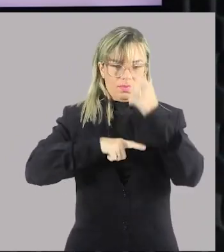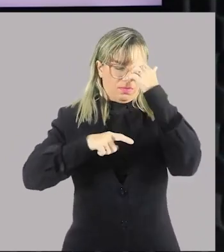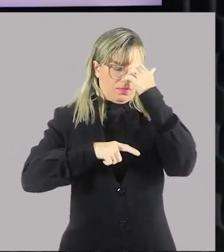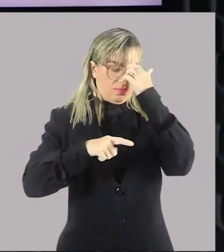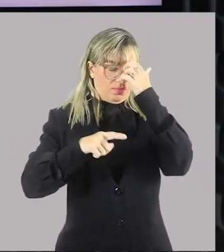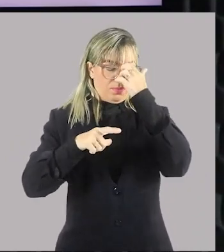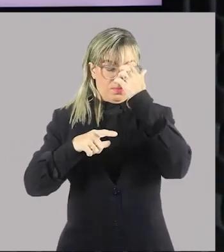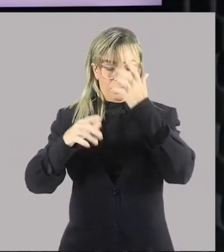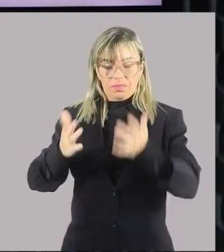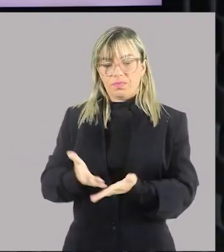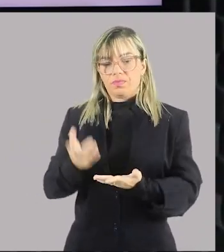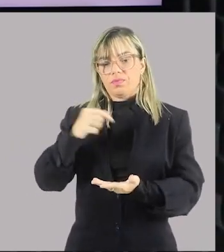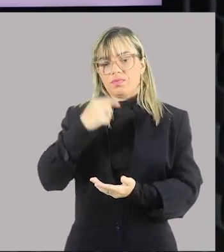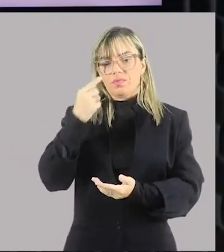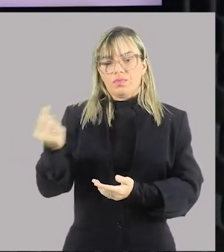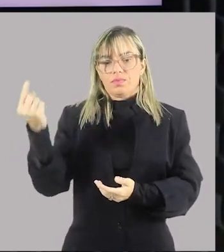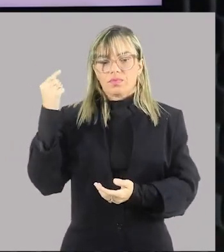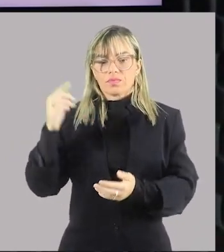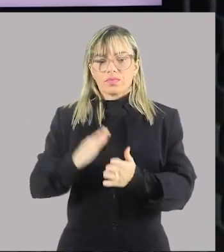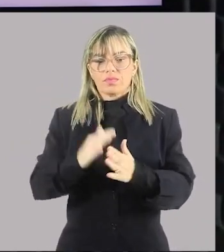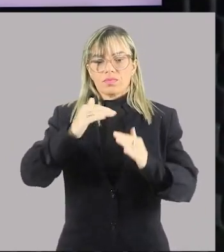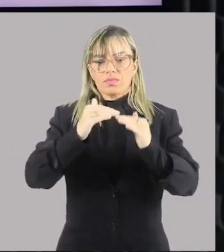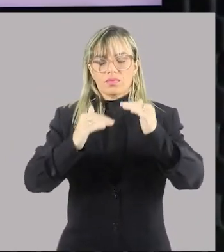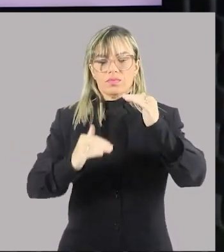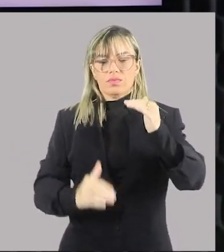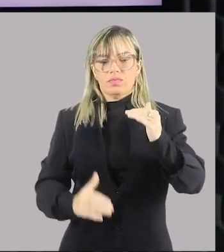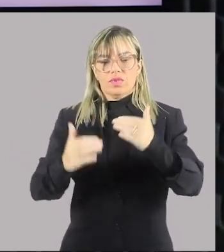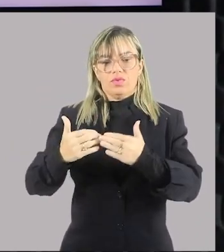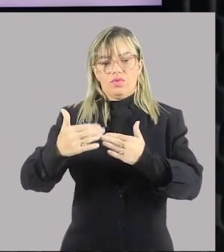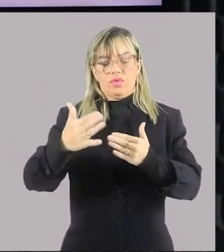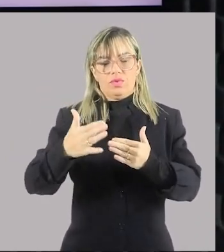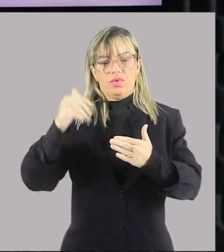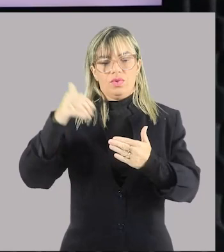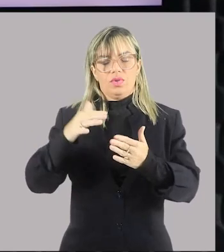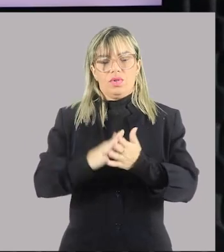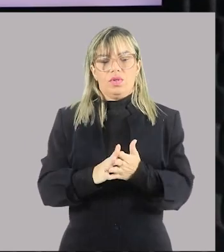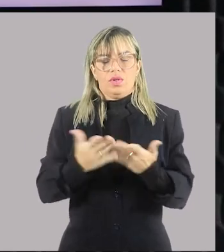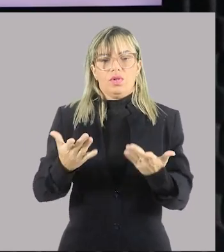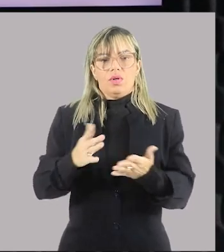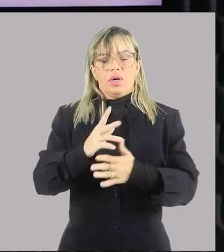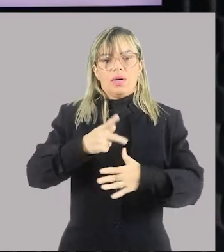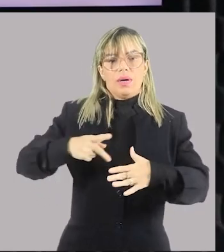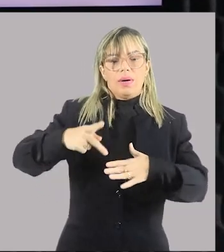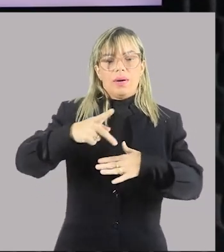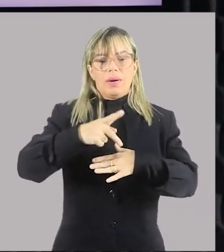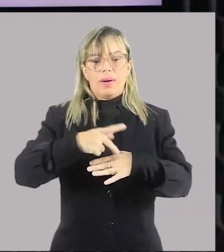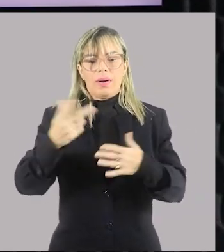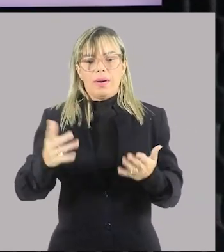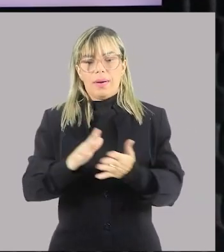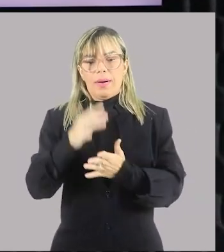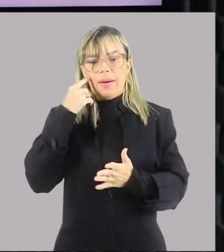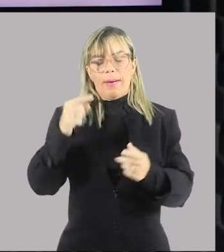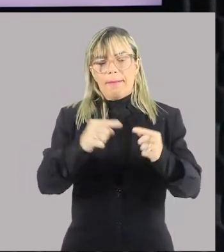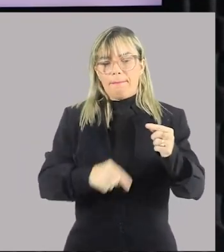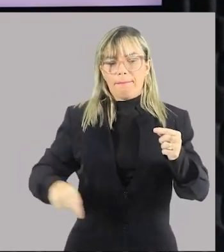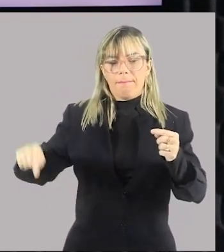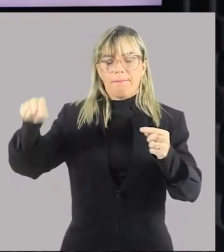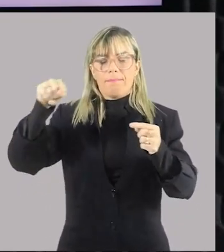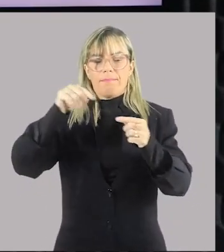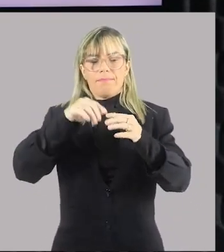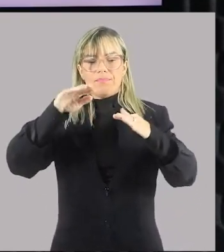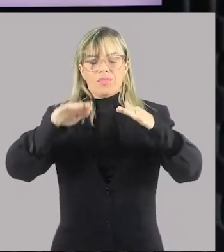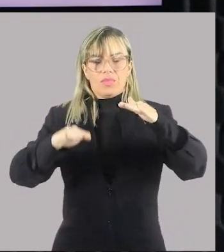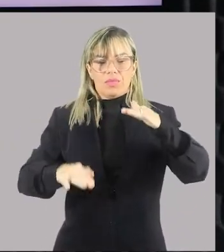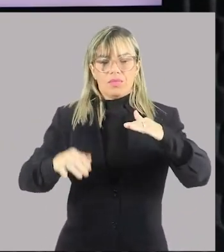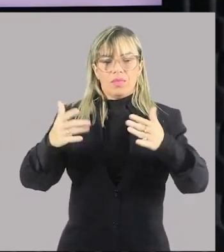por ciclos de desequilíbrios externos, tais desequilíbrios externos, eles são ocasionados por N fatores. Vamos